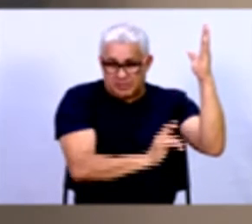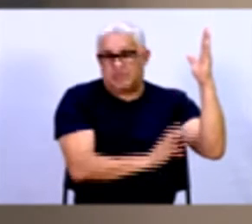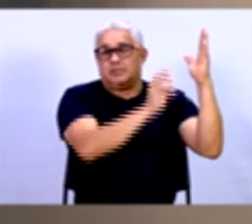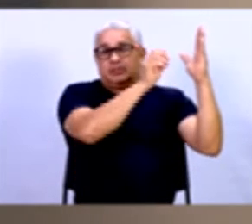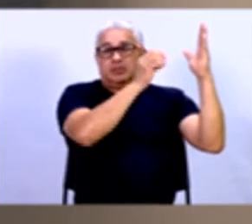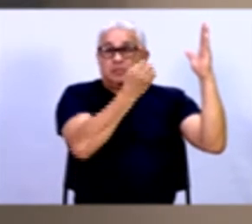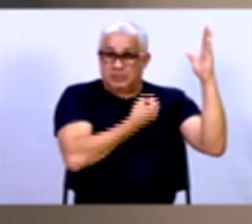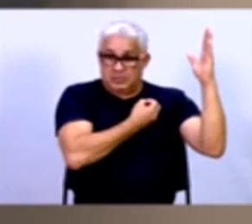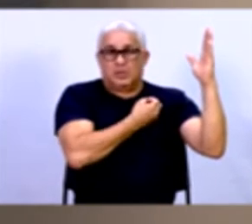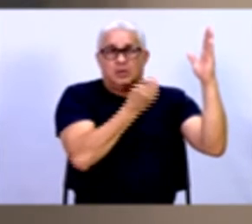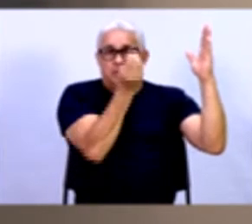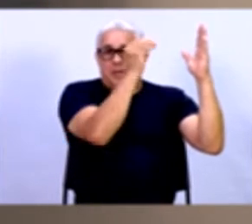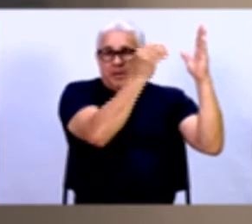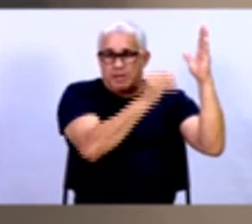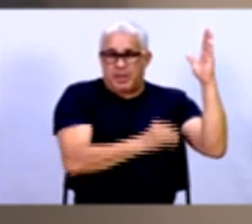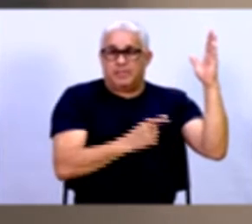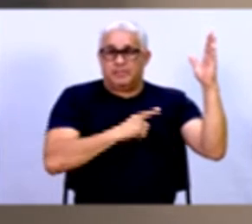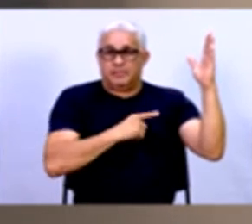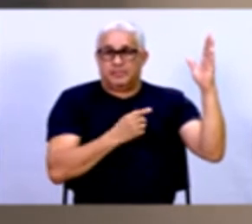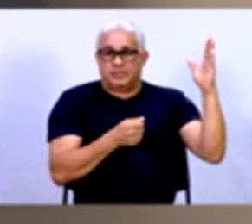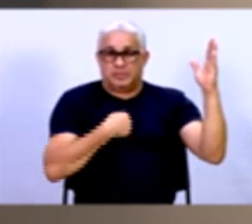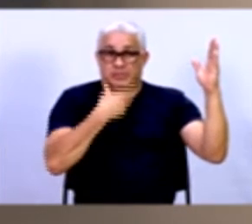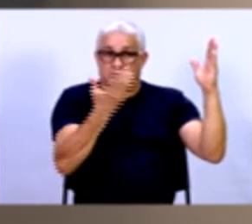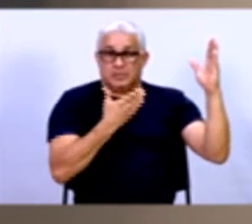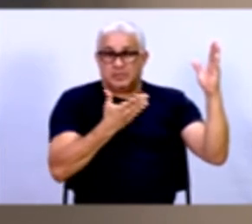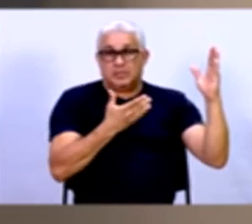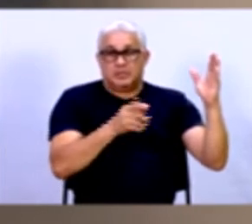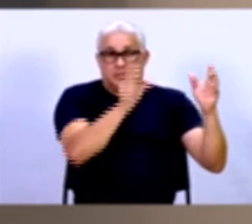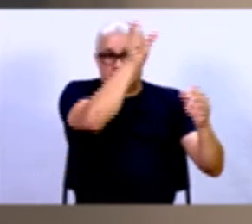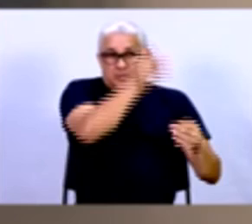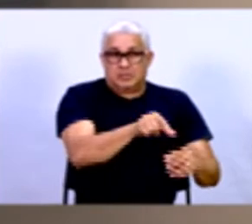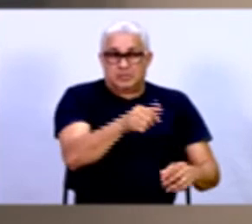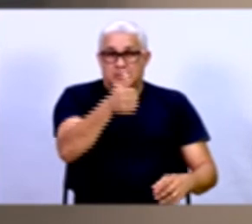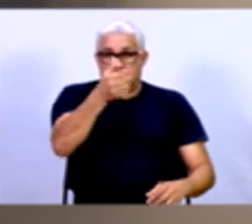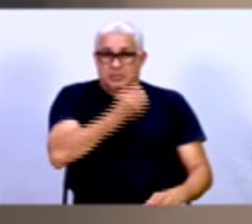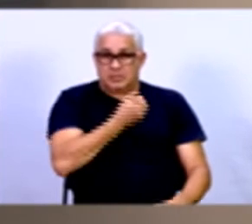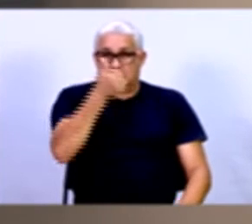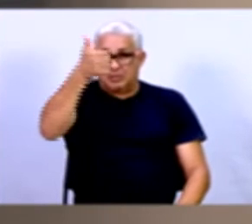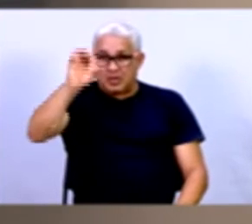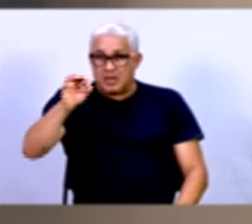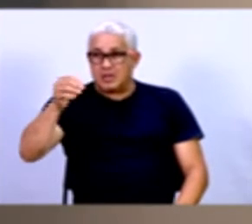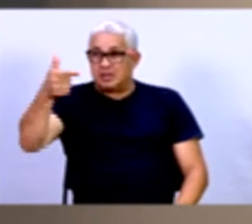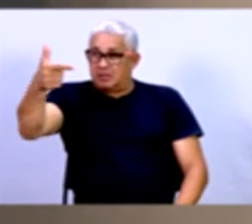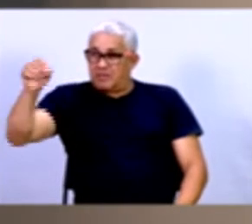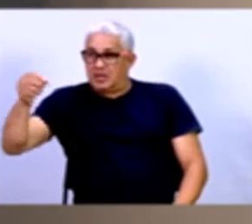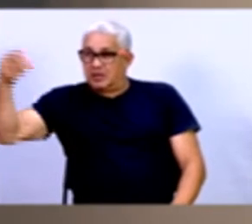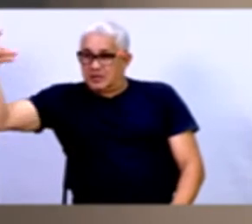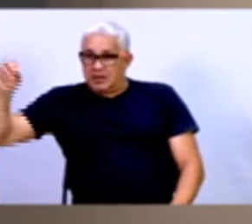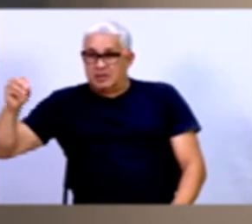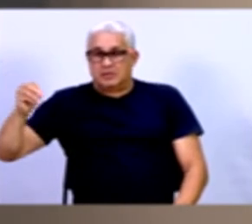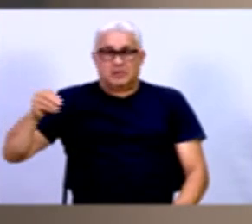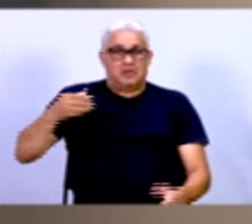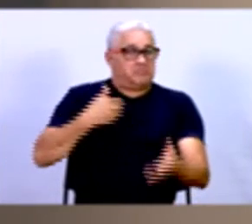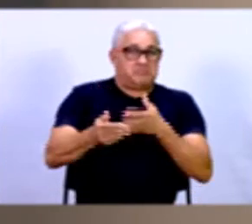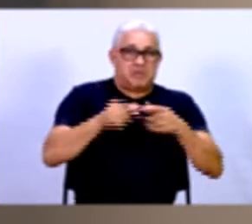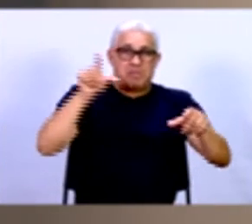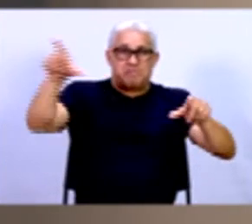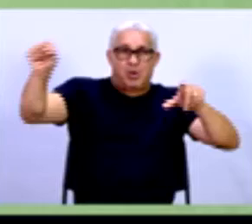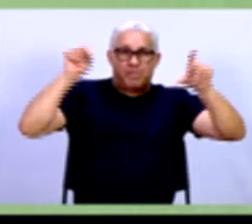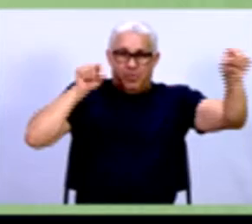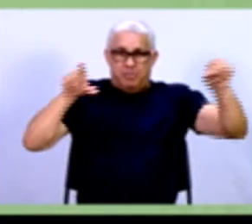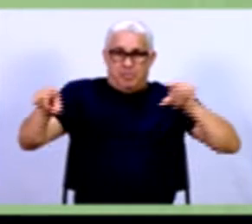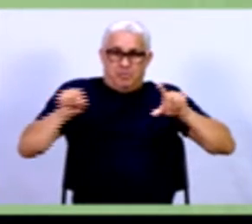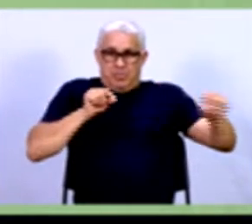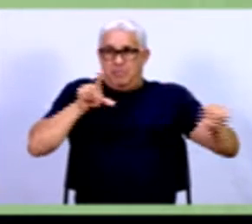lado. Então, eu vou colocar assim, eu quero o cliente número 10, número 20, número 30, eu não sei quem que são, só sei que eu vou